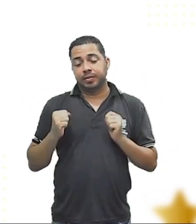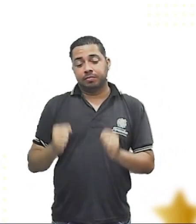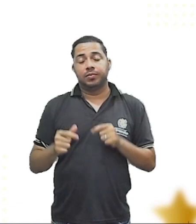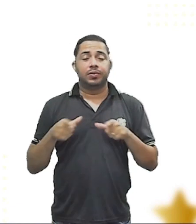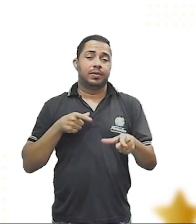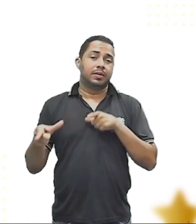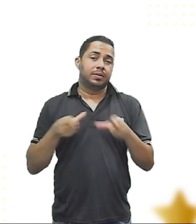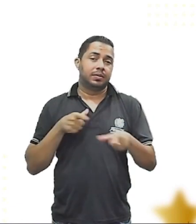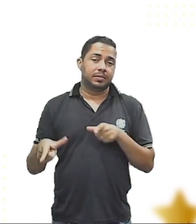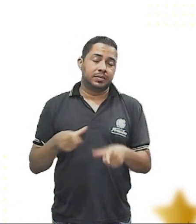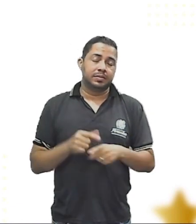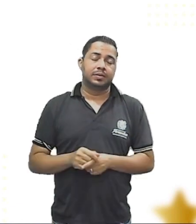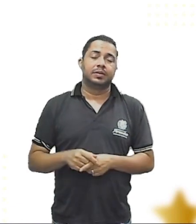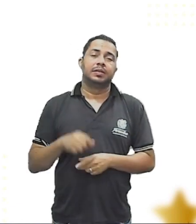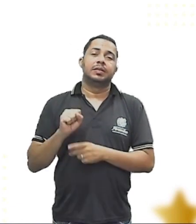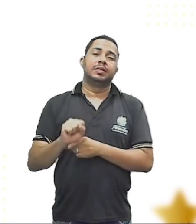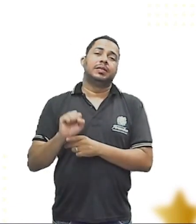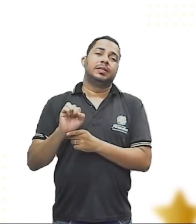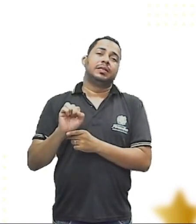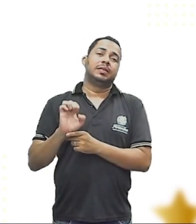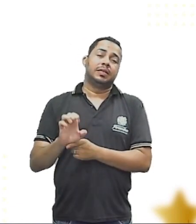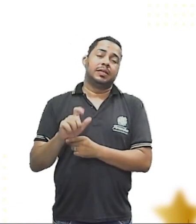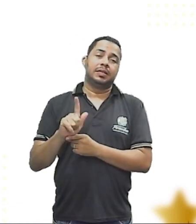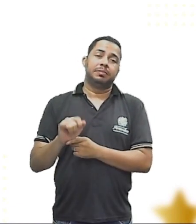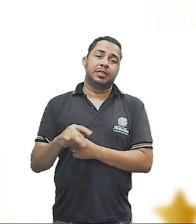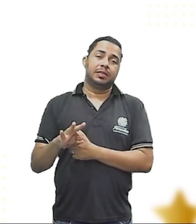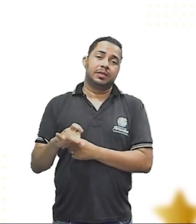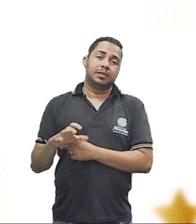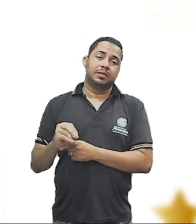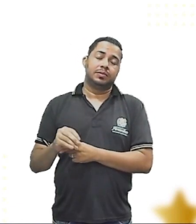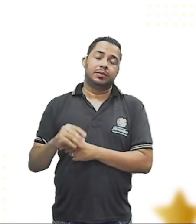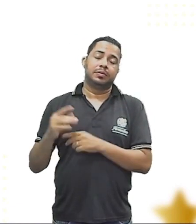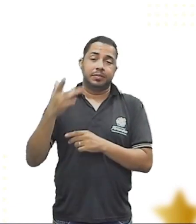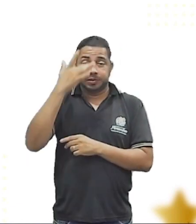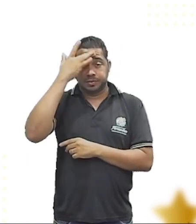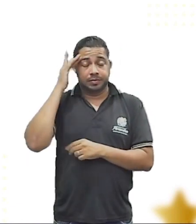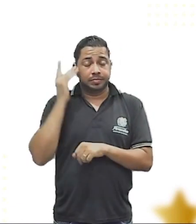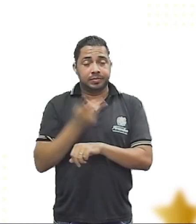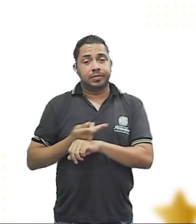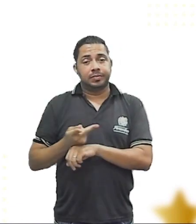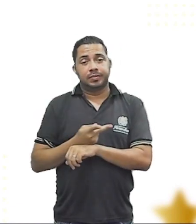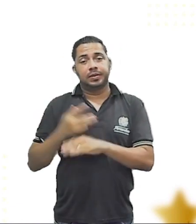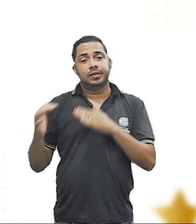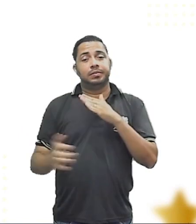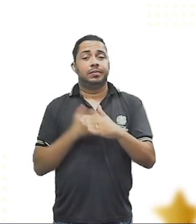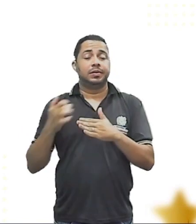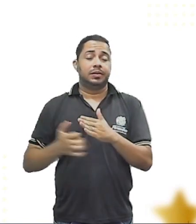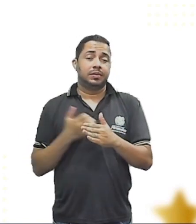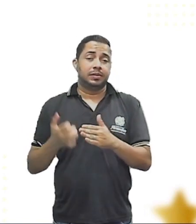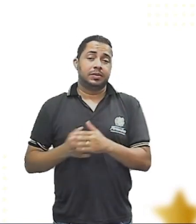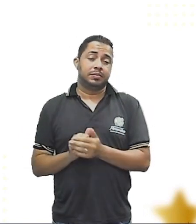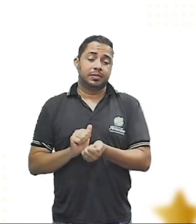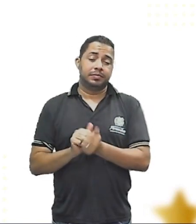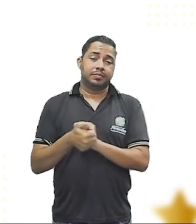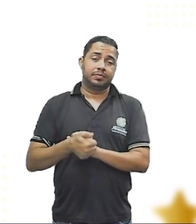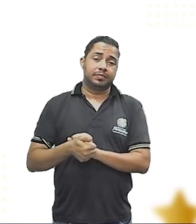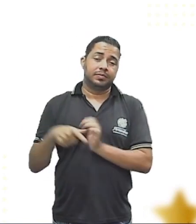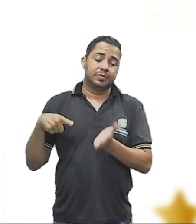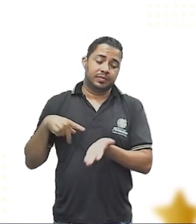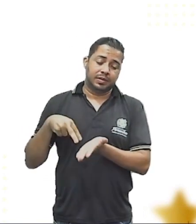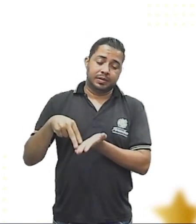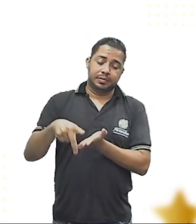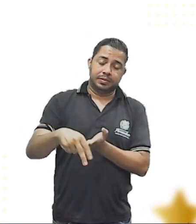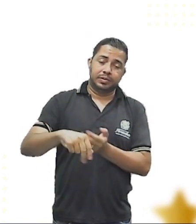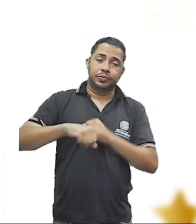lá segmentação de pessoas que vão procurar a empresa para artigos esportivos, para caminhar,